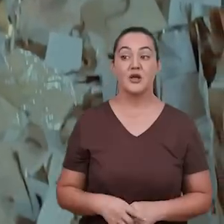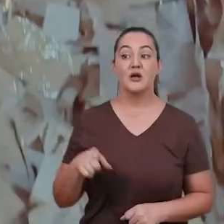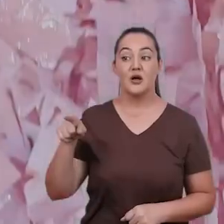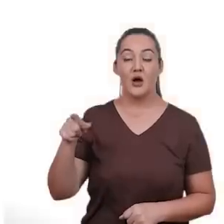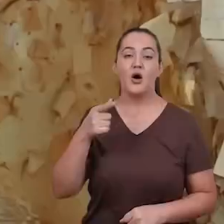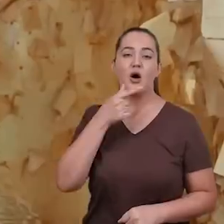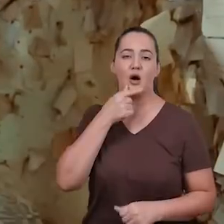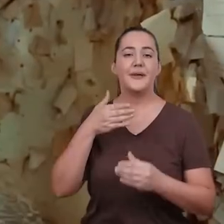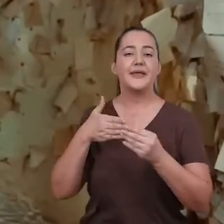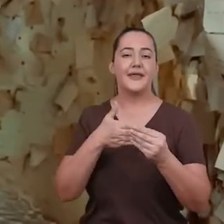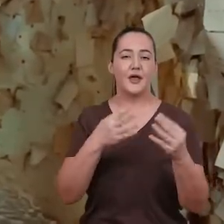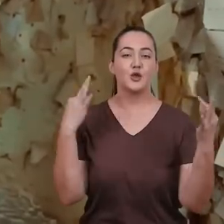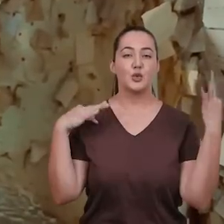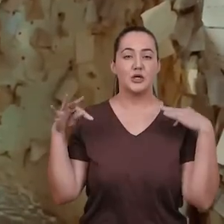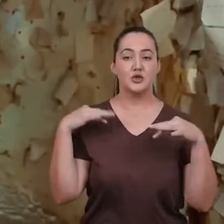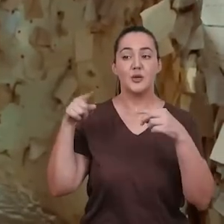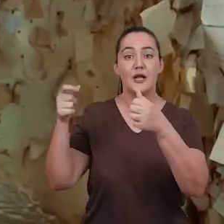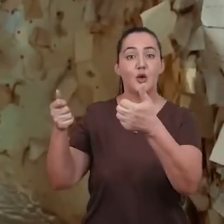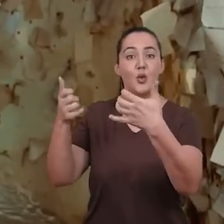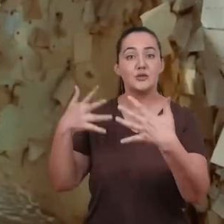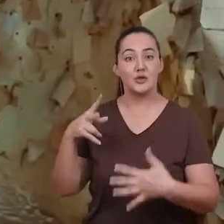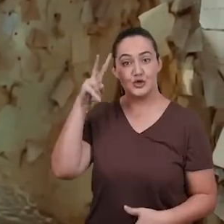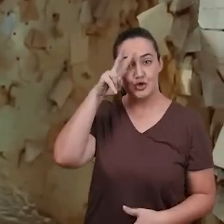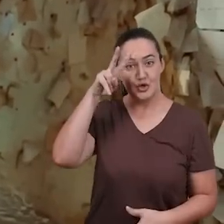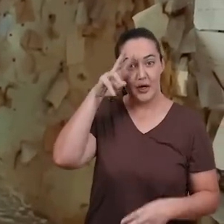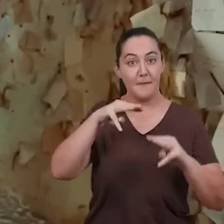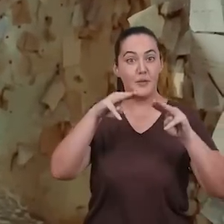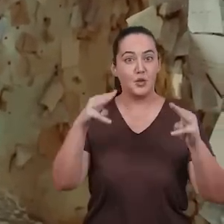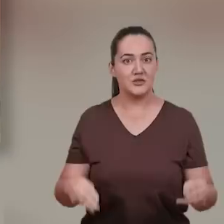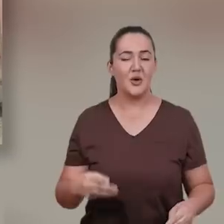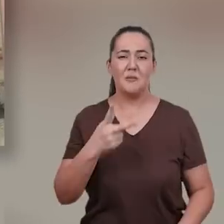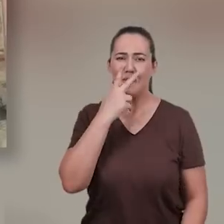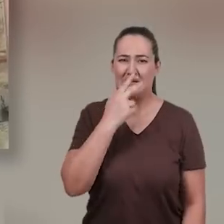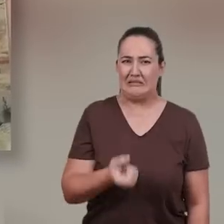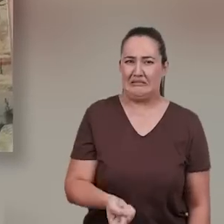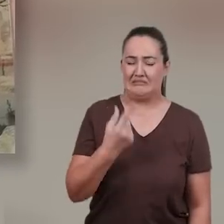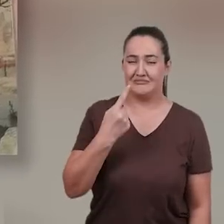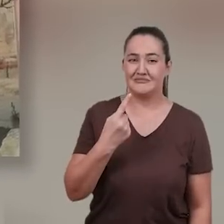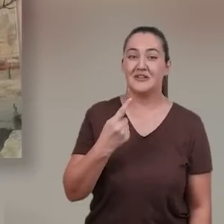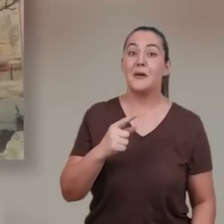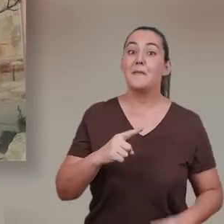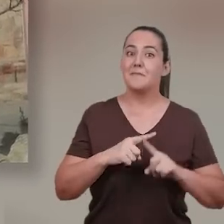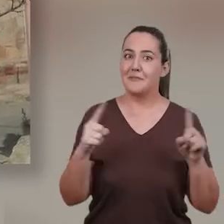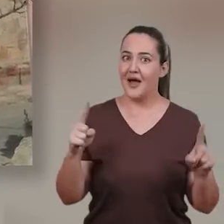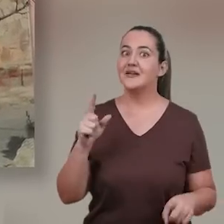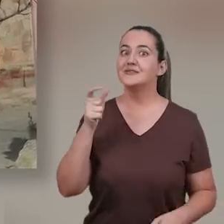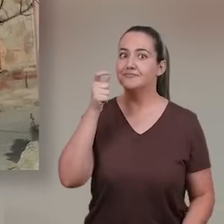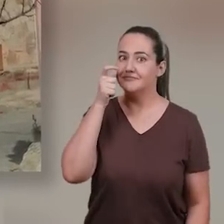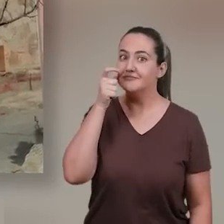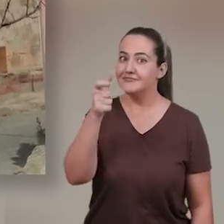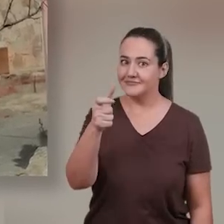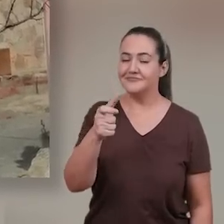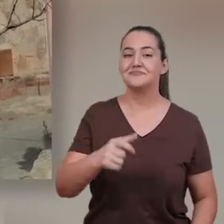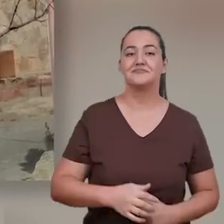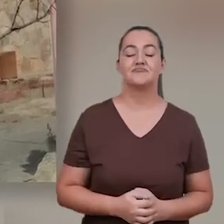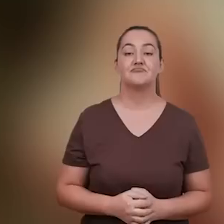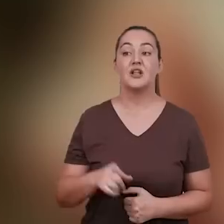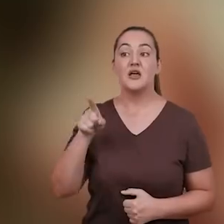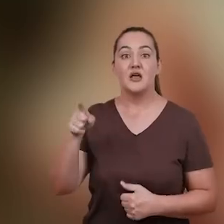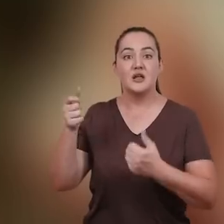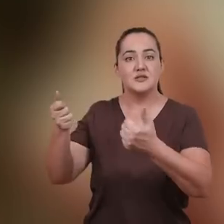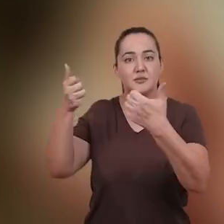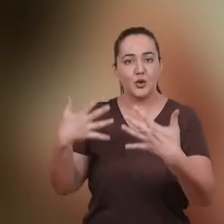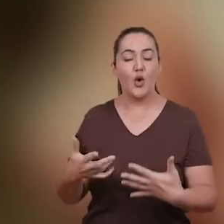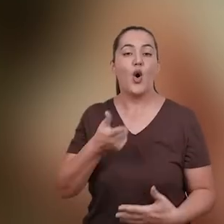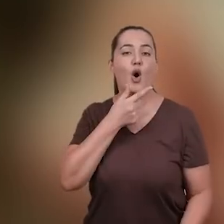O Yumit é o nosso guia aqui, e ele está me contando a história desse museu, que apesar de parecer bizarra, é muito interessante.